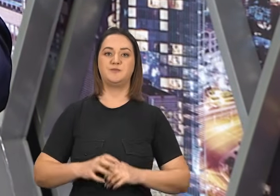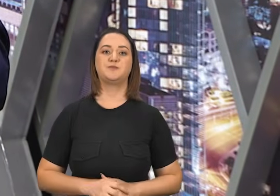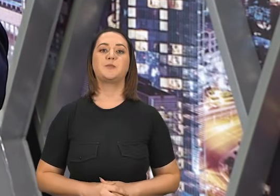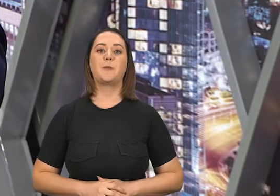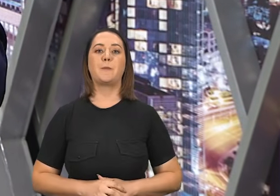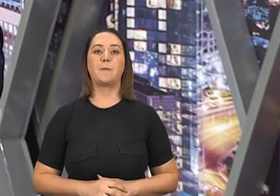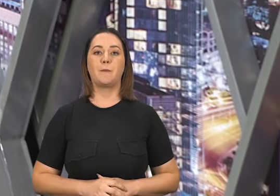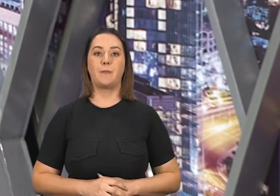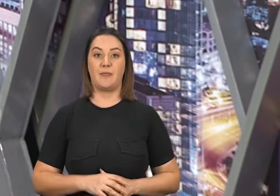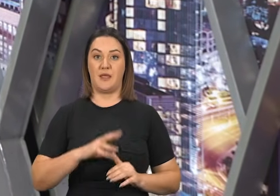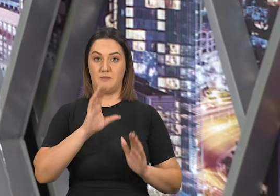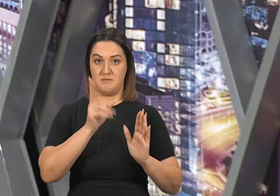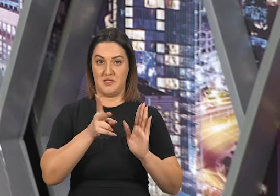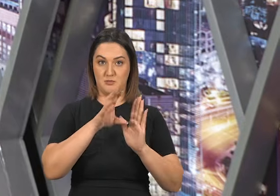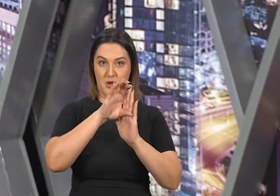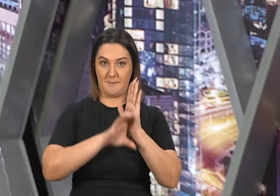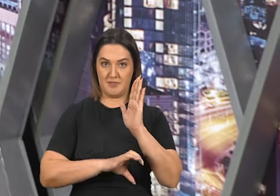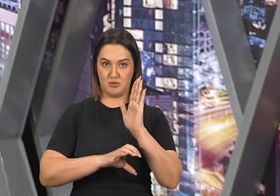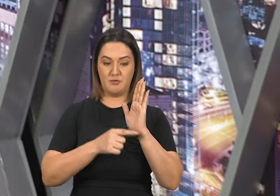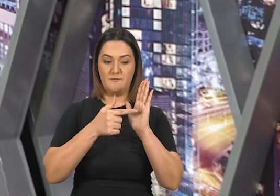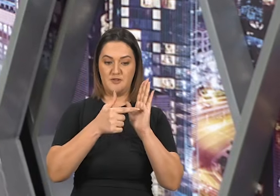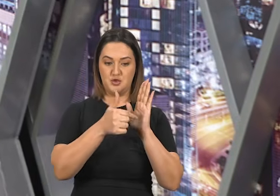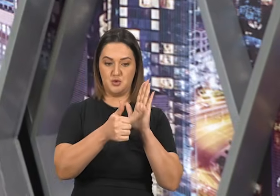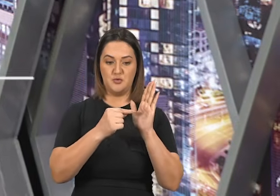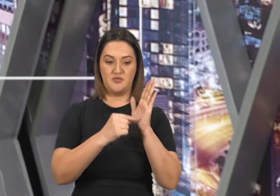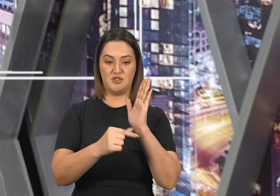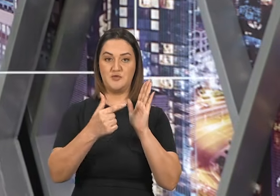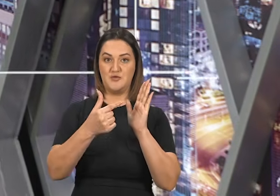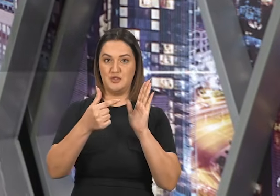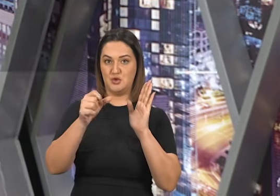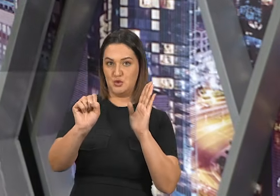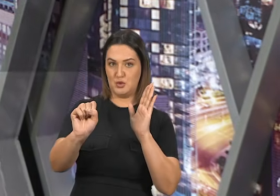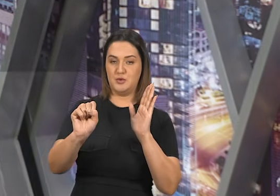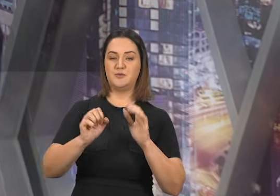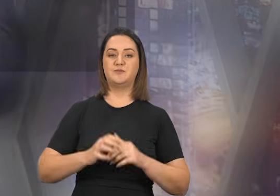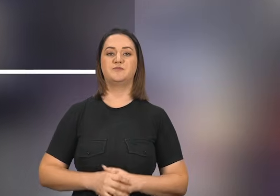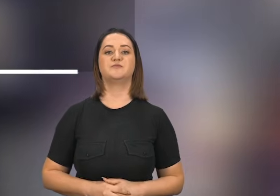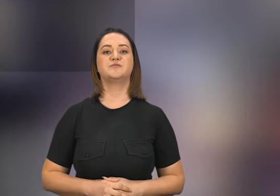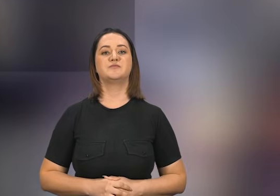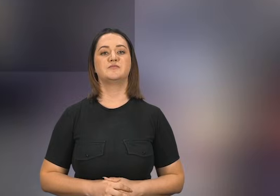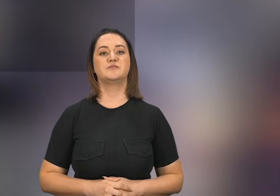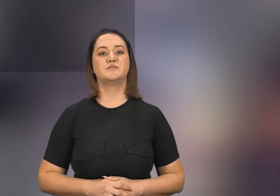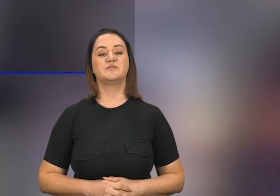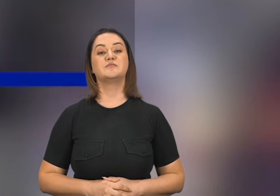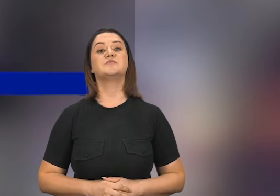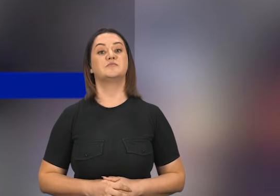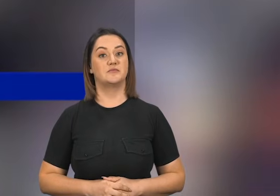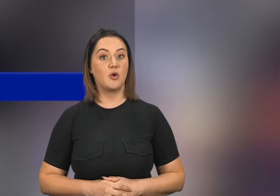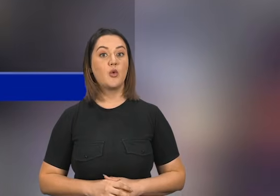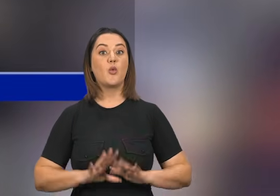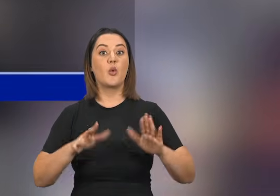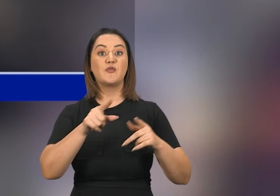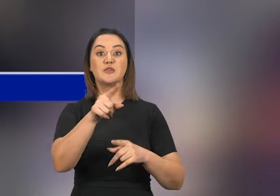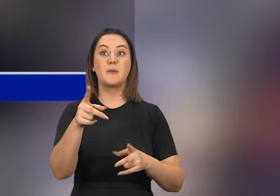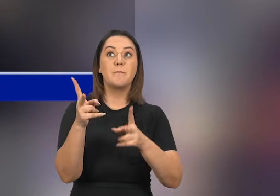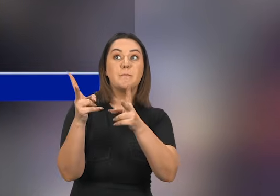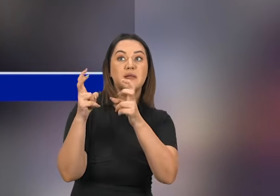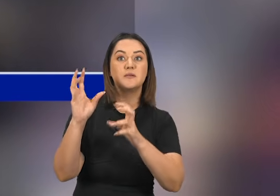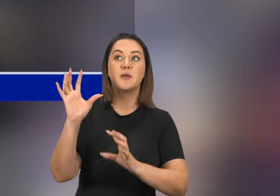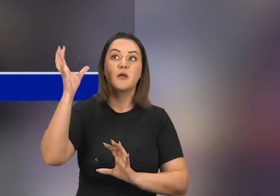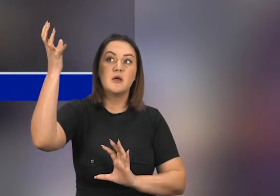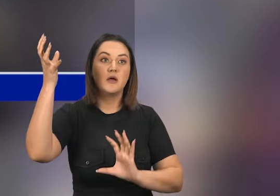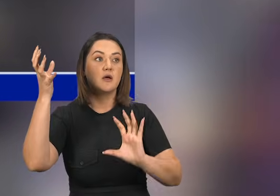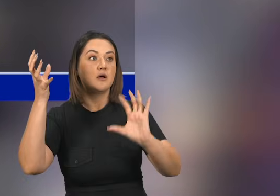28. Estou no mesmo capítulo. Lucas 21, verso 28. Fala assim, ora, ao começarem